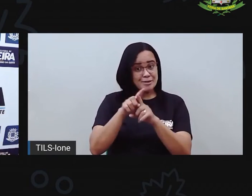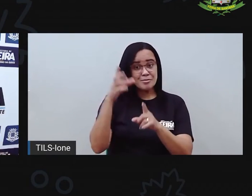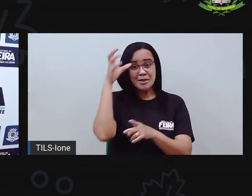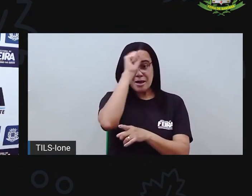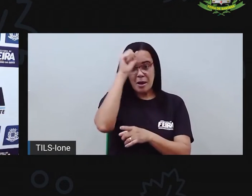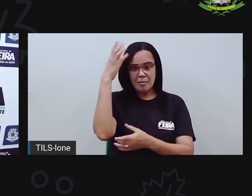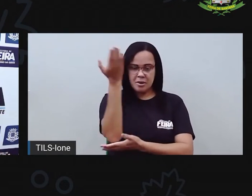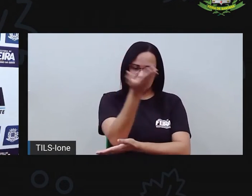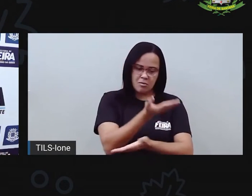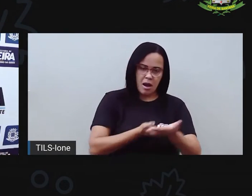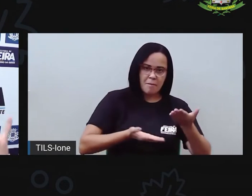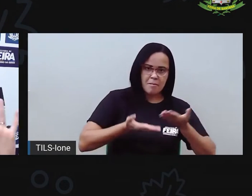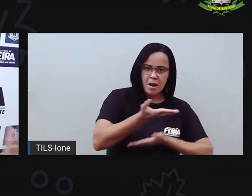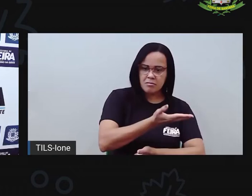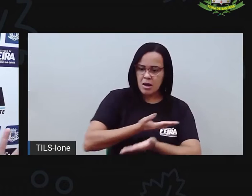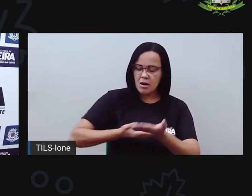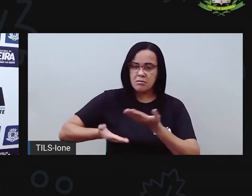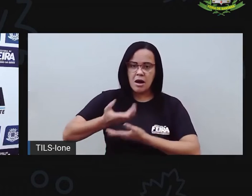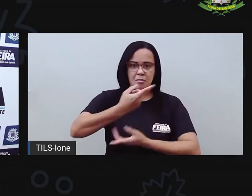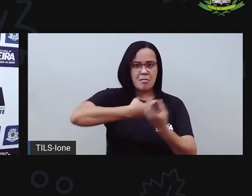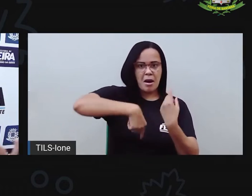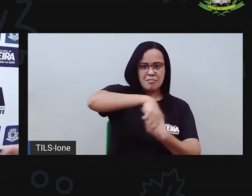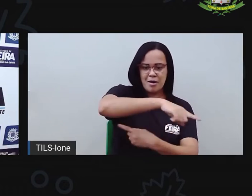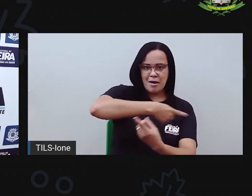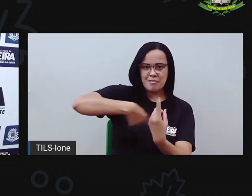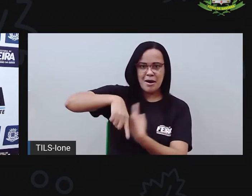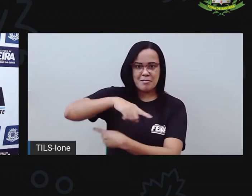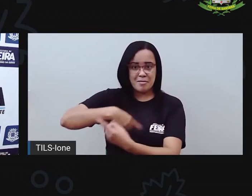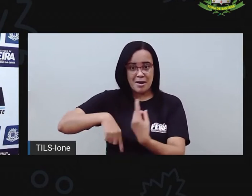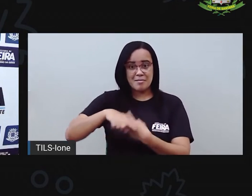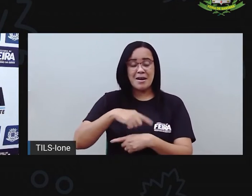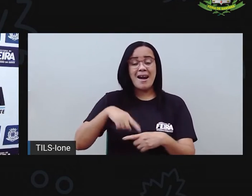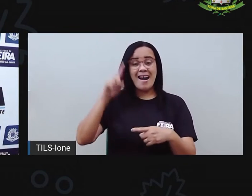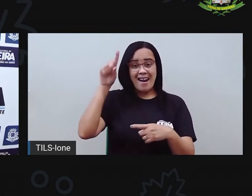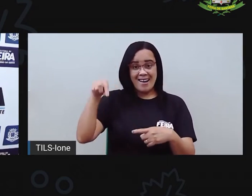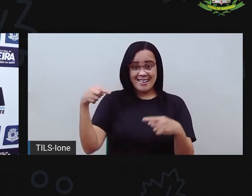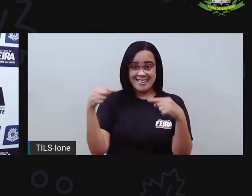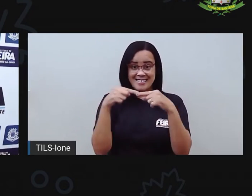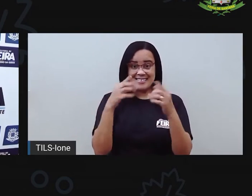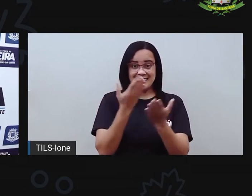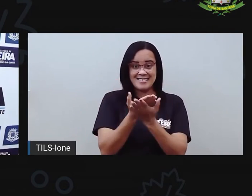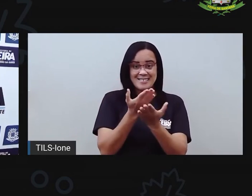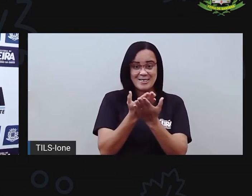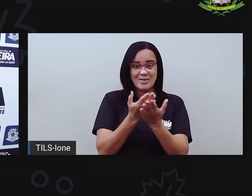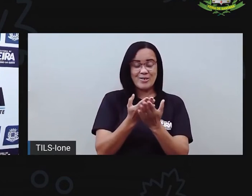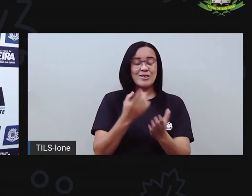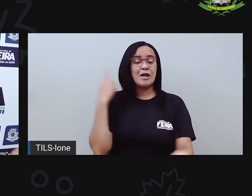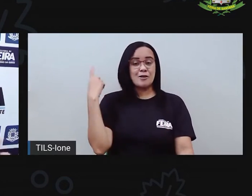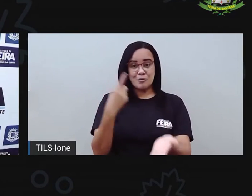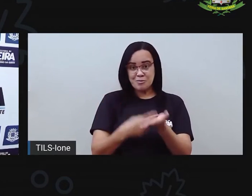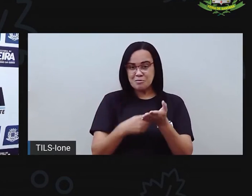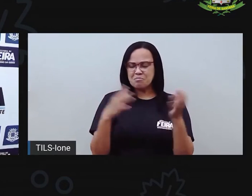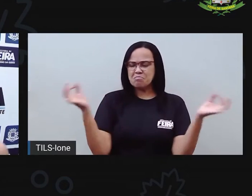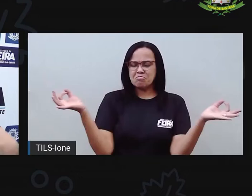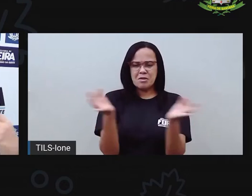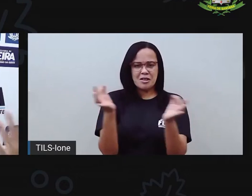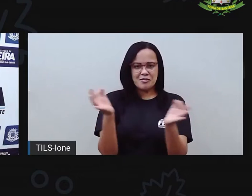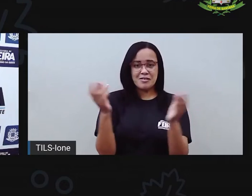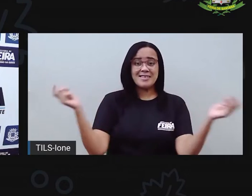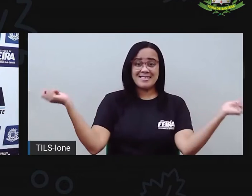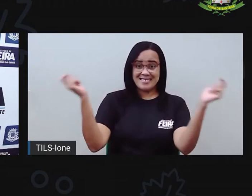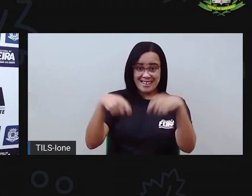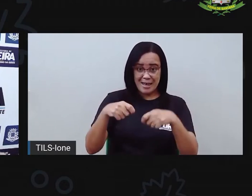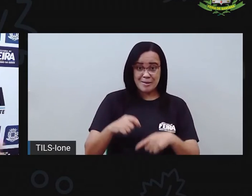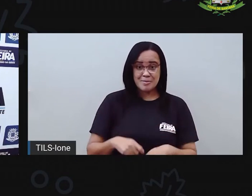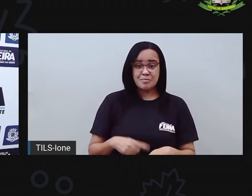conviver com o outro. E é na escola o ambiente perfeito para acontecer isso, né? Porque na escola vão